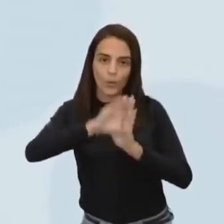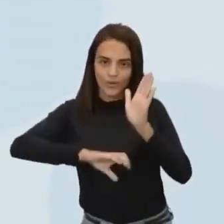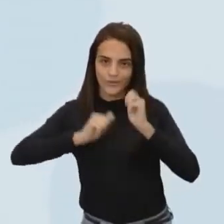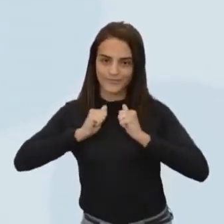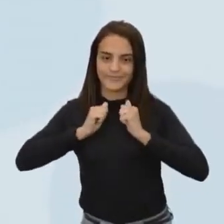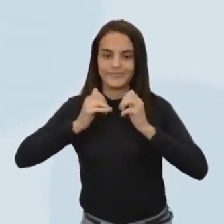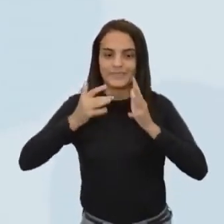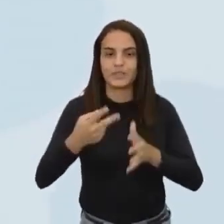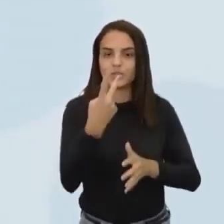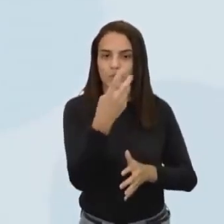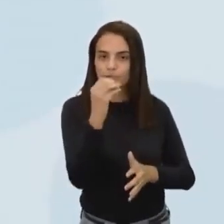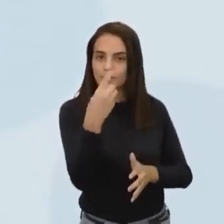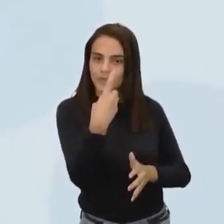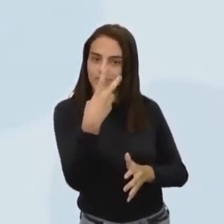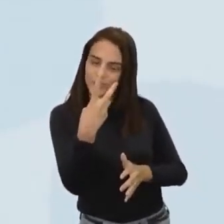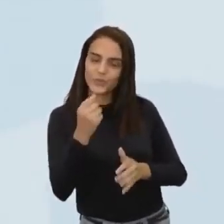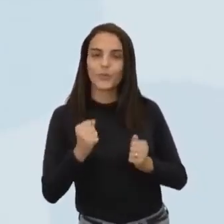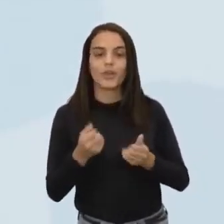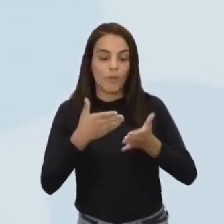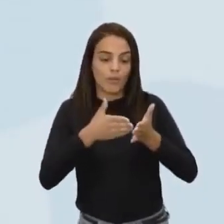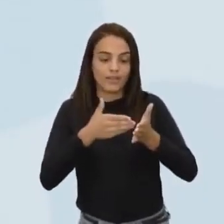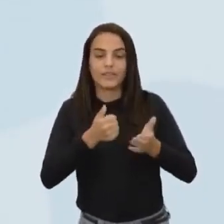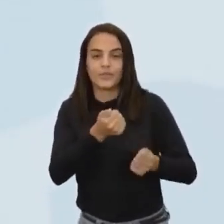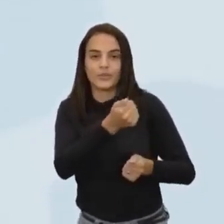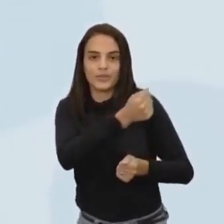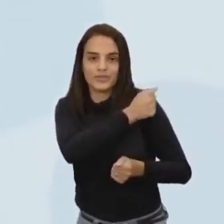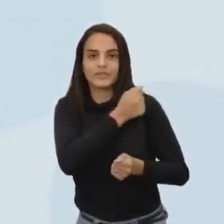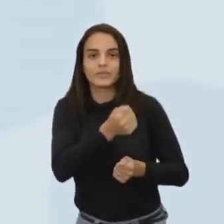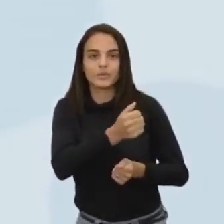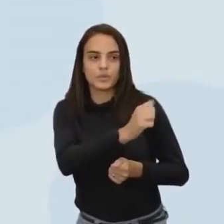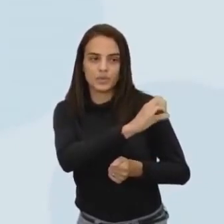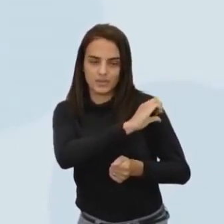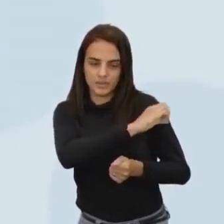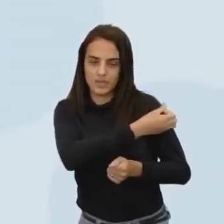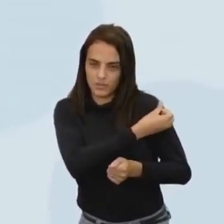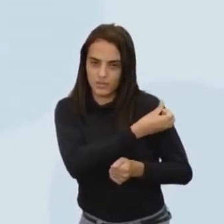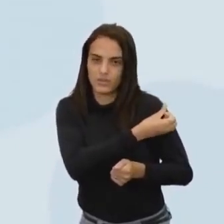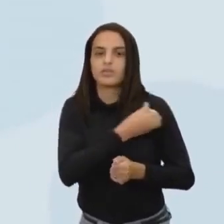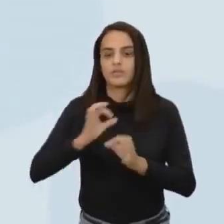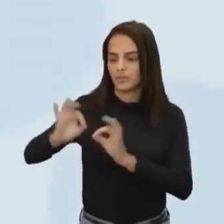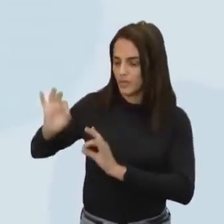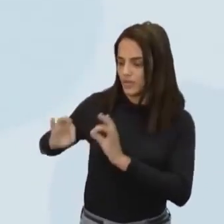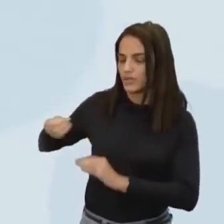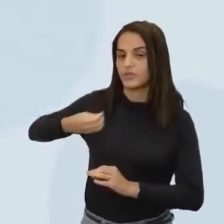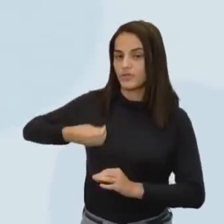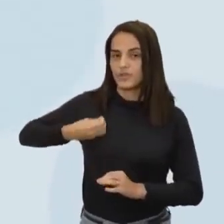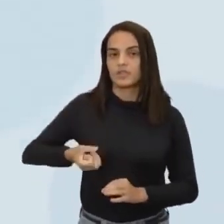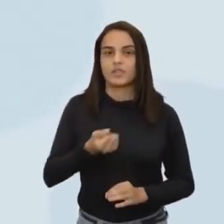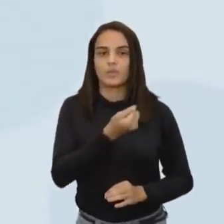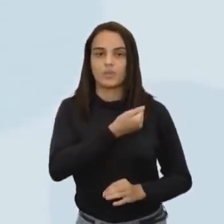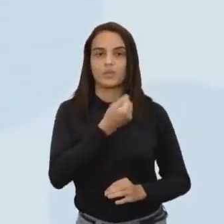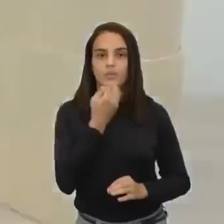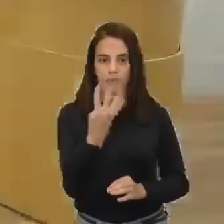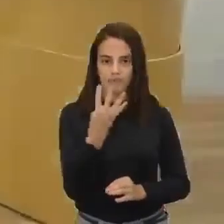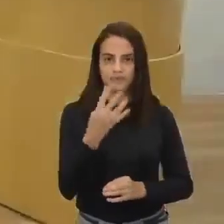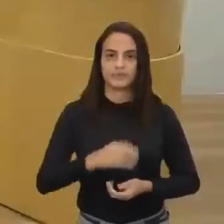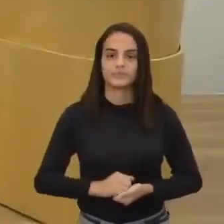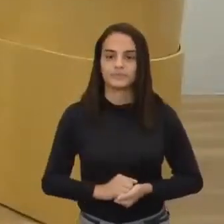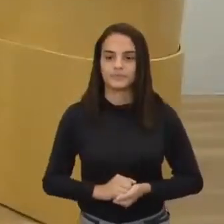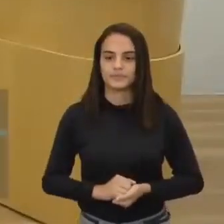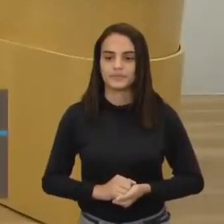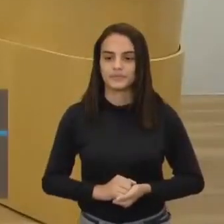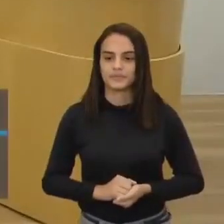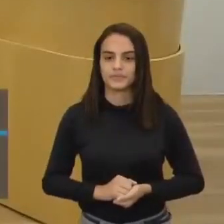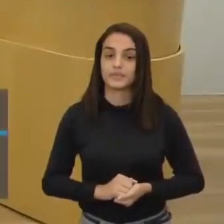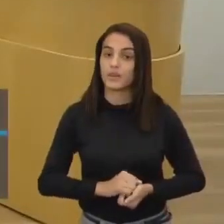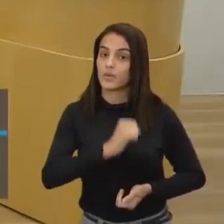de 2021, o caderno do aluno do sexto ano de projeto de vida, volume 4. Então, ó, se